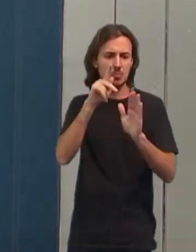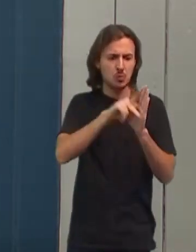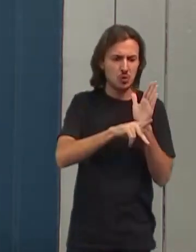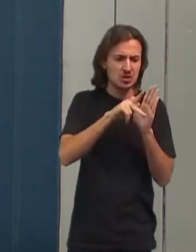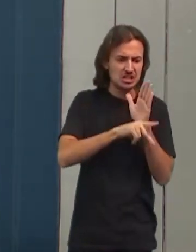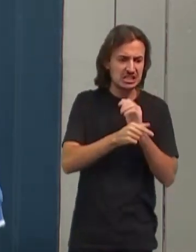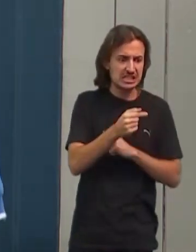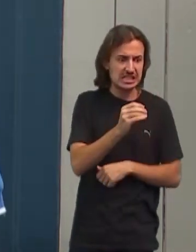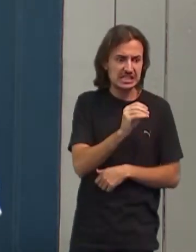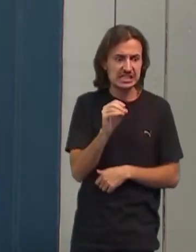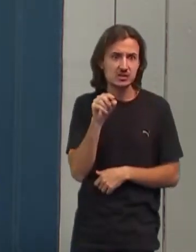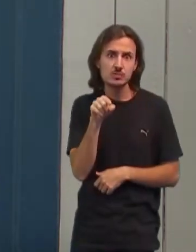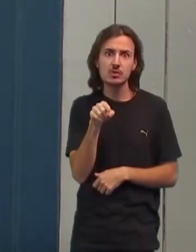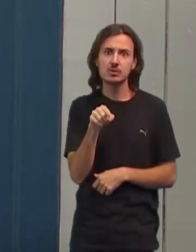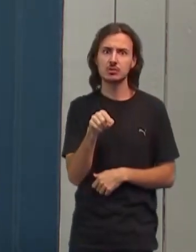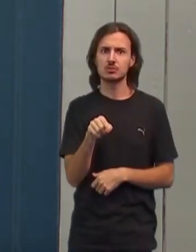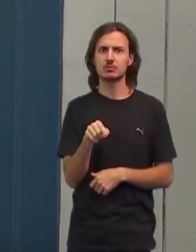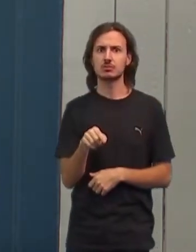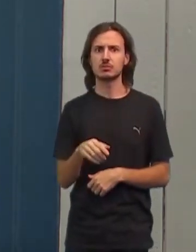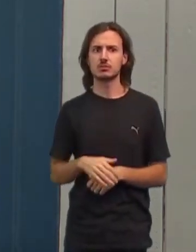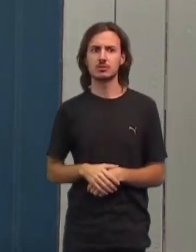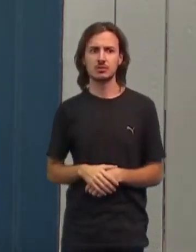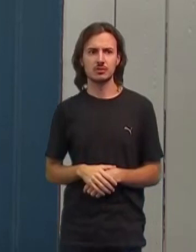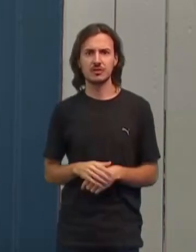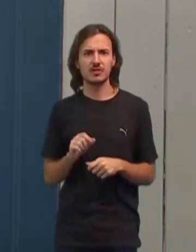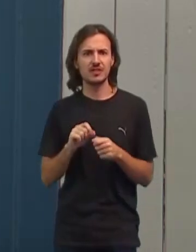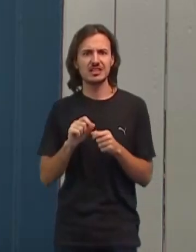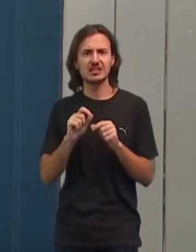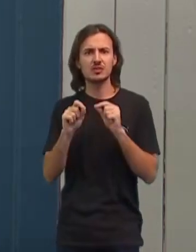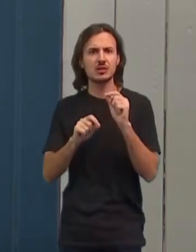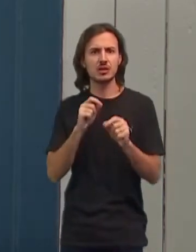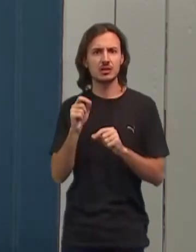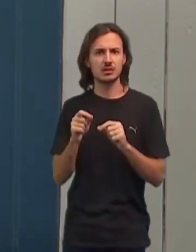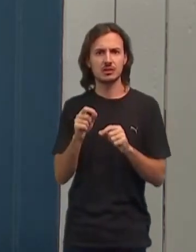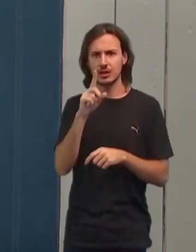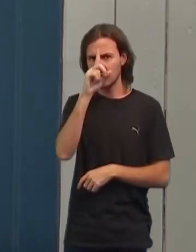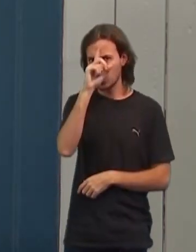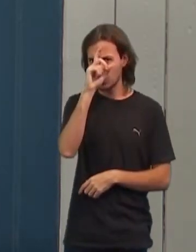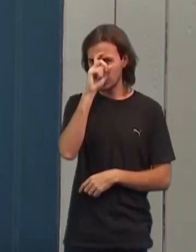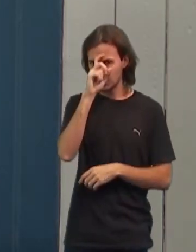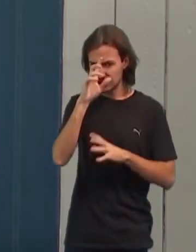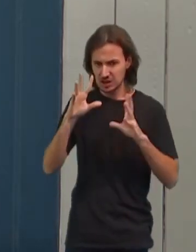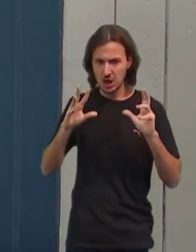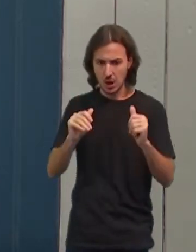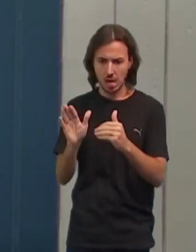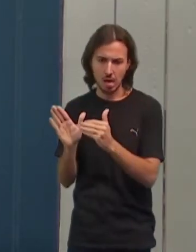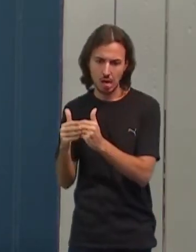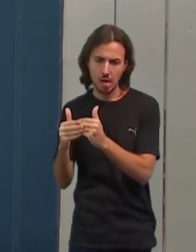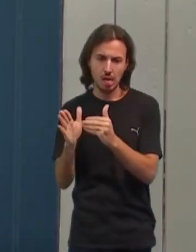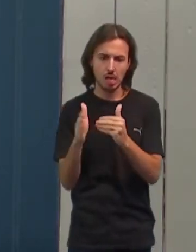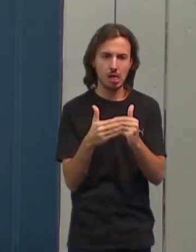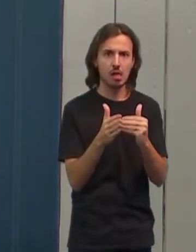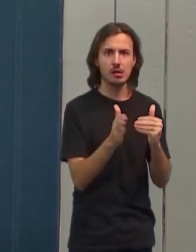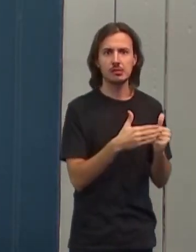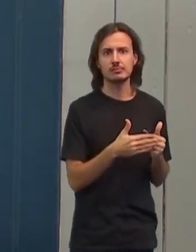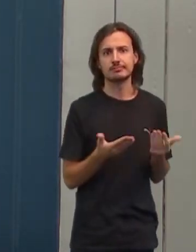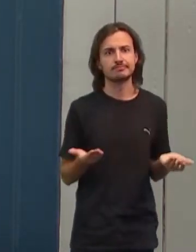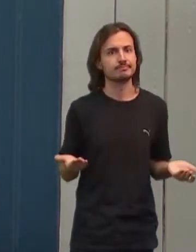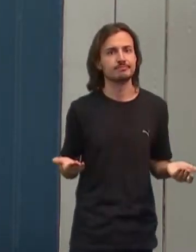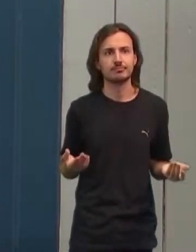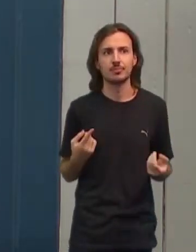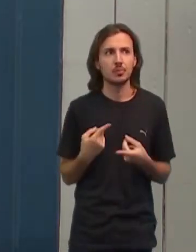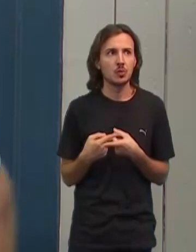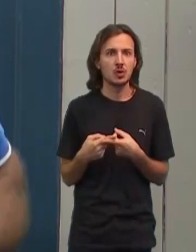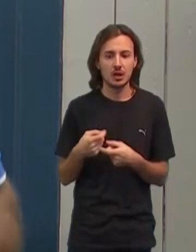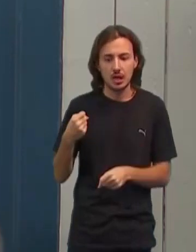desse? Vamos ter que fechar os hospitais todos e pegar o dinheiro de lá e jogar nos campos. Porque ela não consegue nem fazer as obras